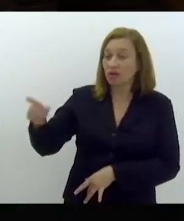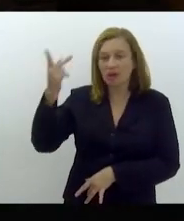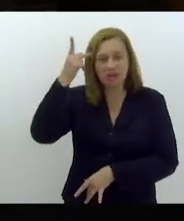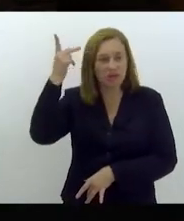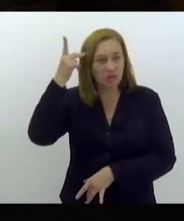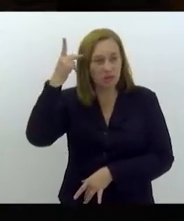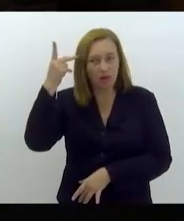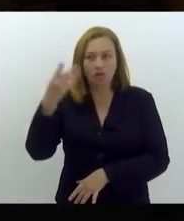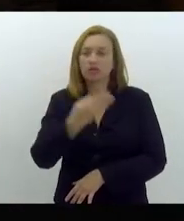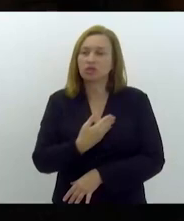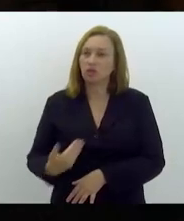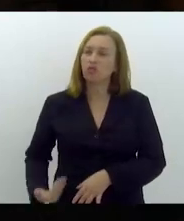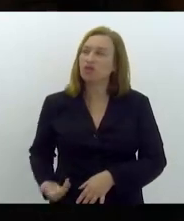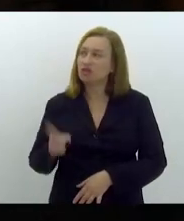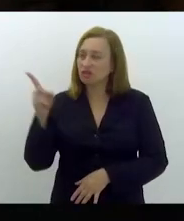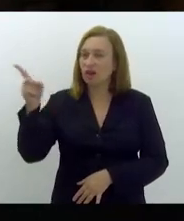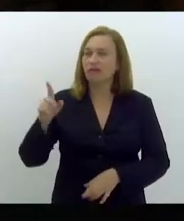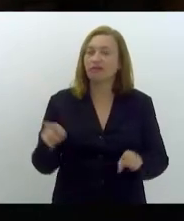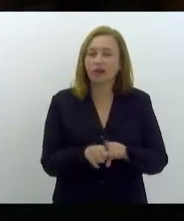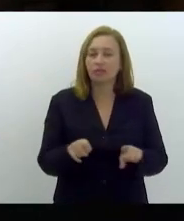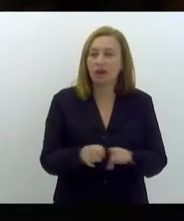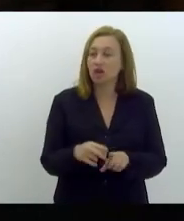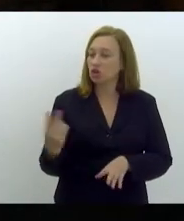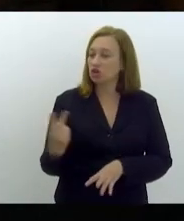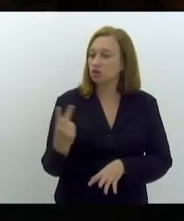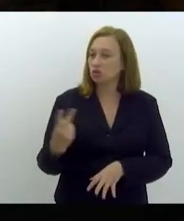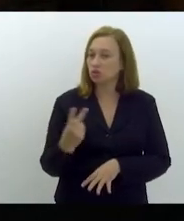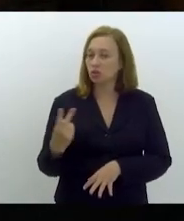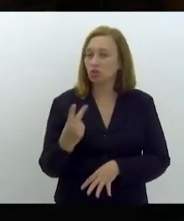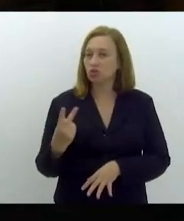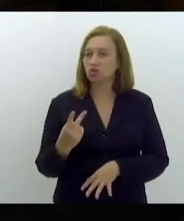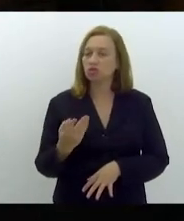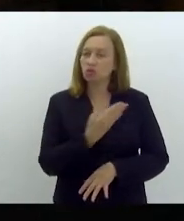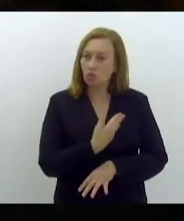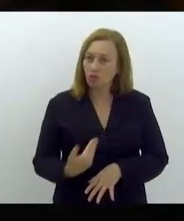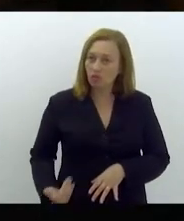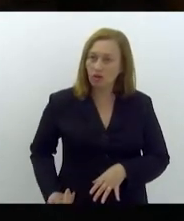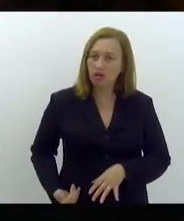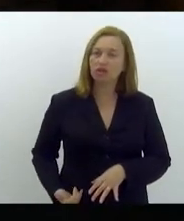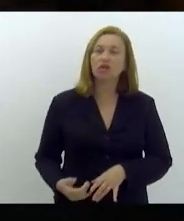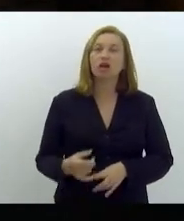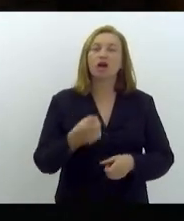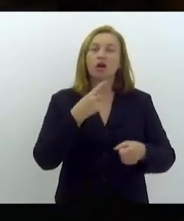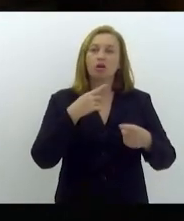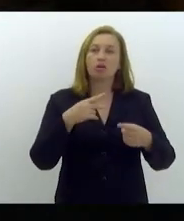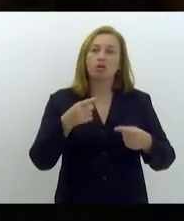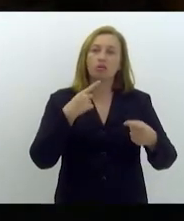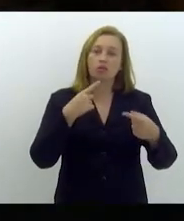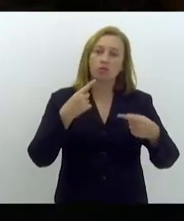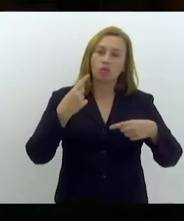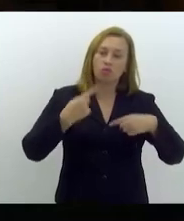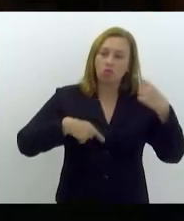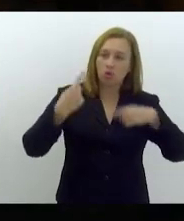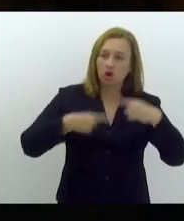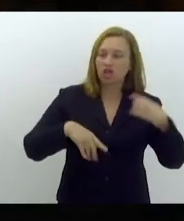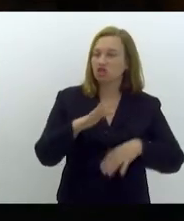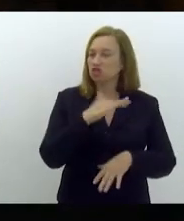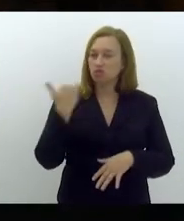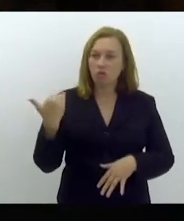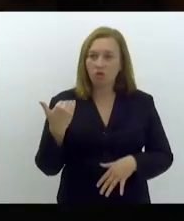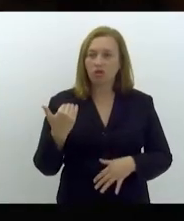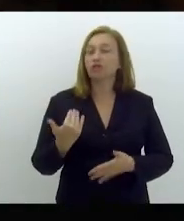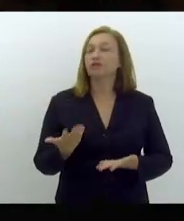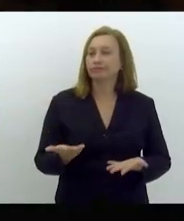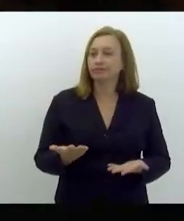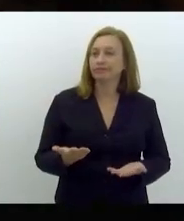então são dois governos que dialogam na sua política genocida na sua política de morte e inclusive não posso deixar aqui